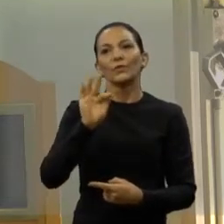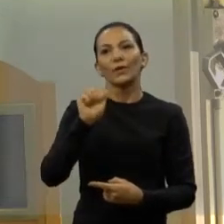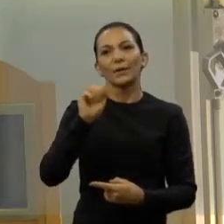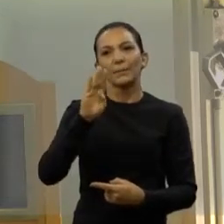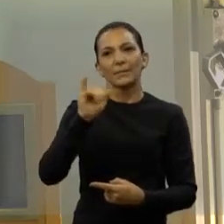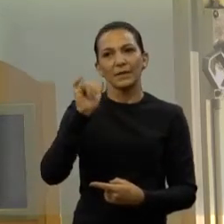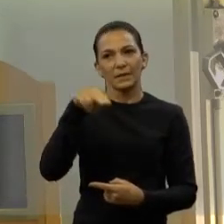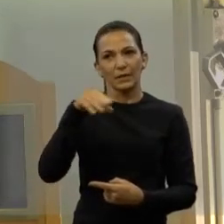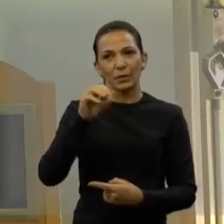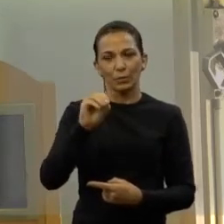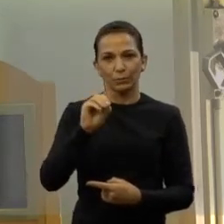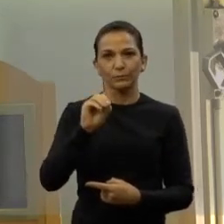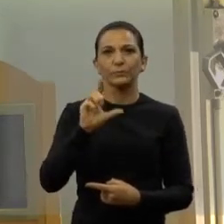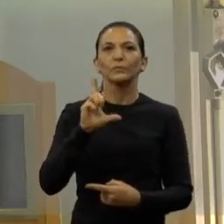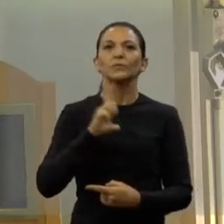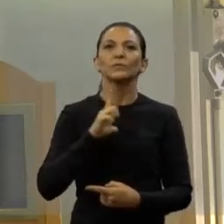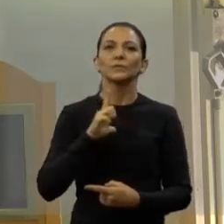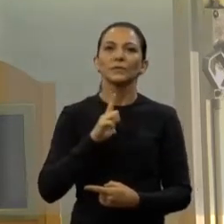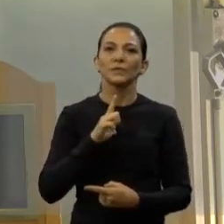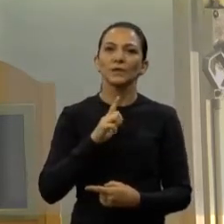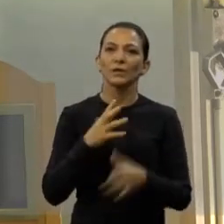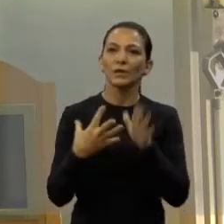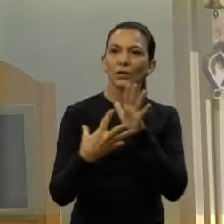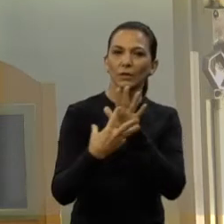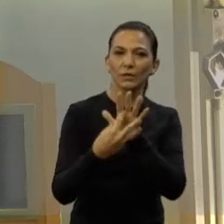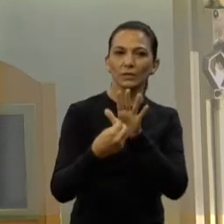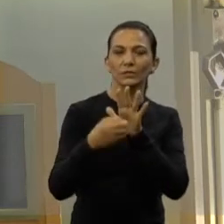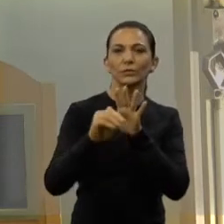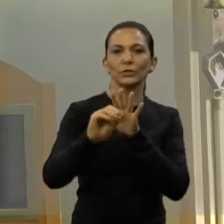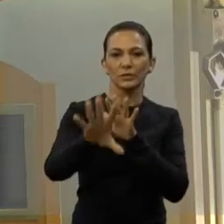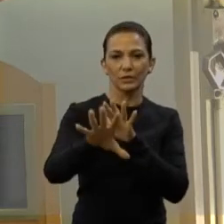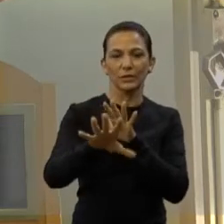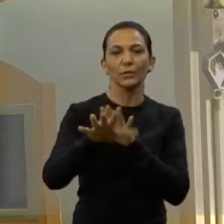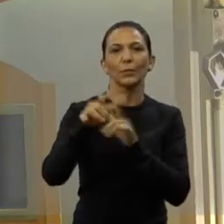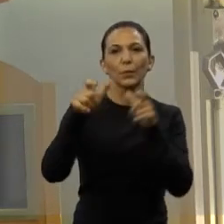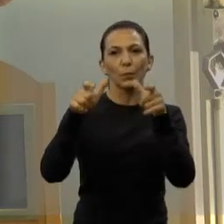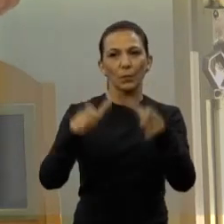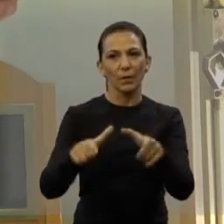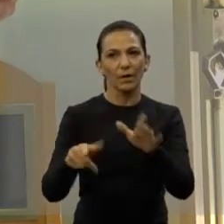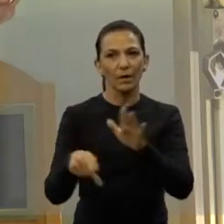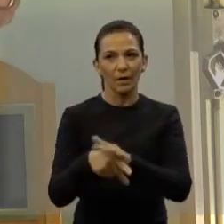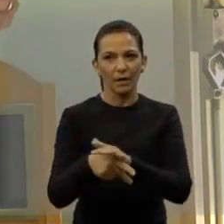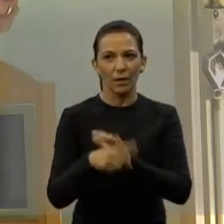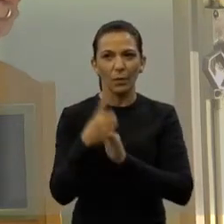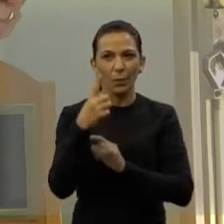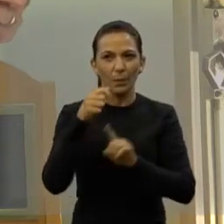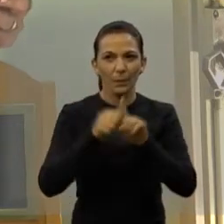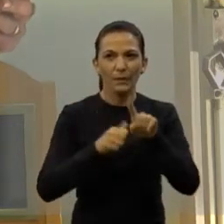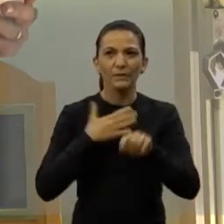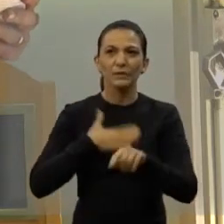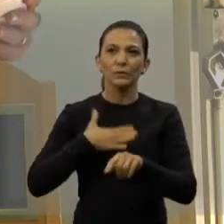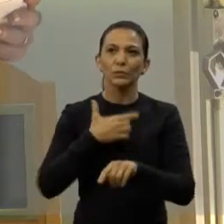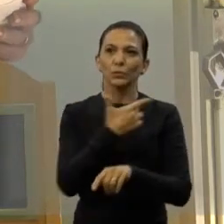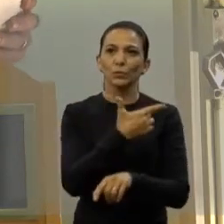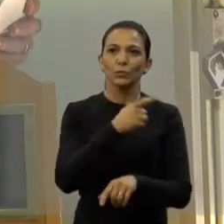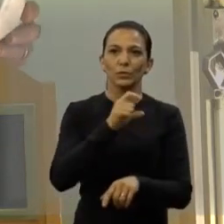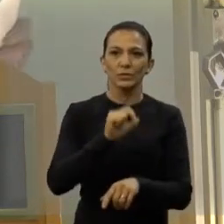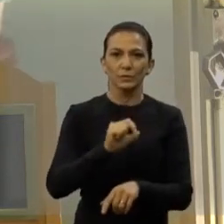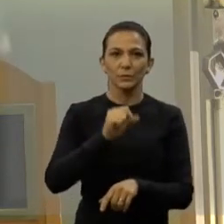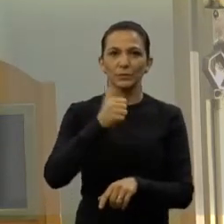498. Gerson, eu fiz uma indicação naquele local, minha indicação ela foi 1 de agosto de